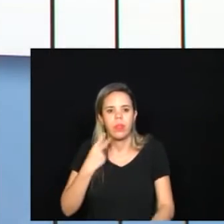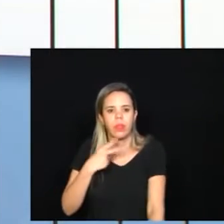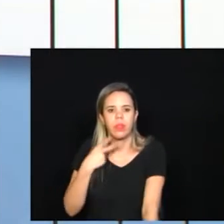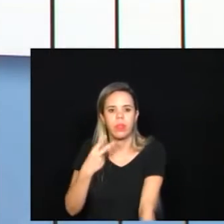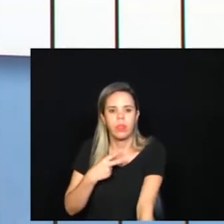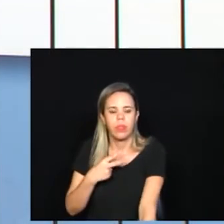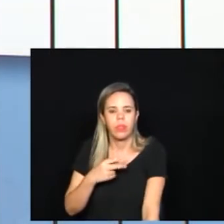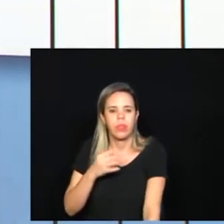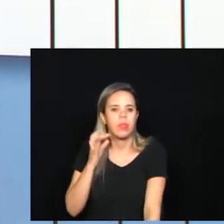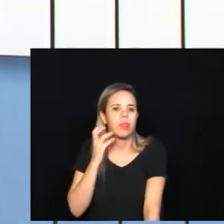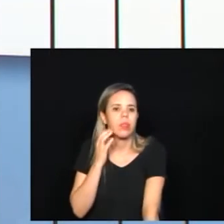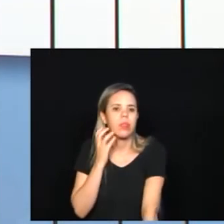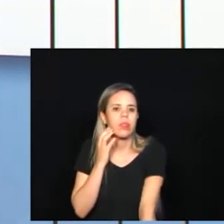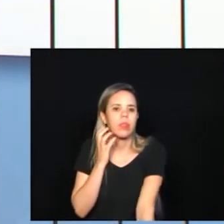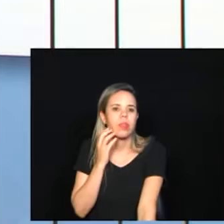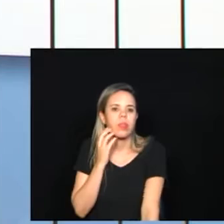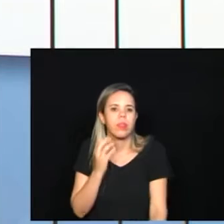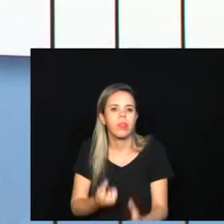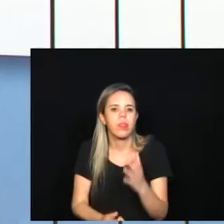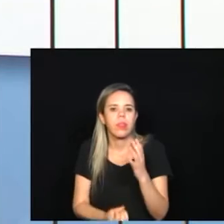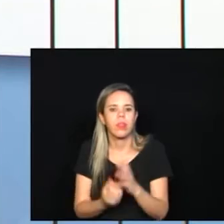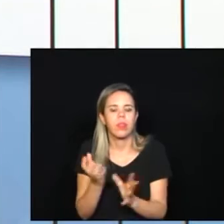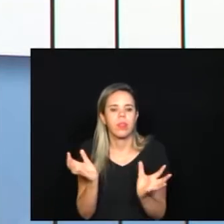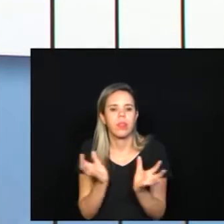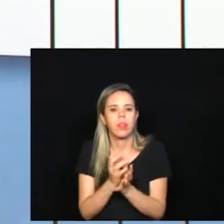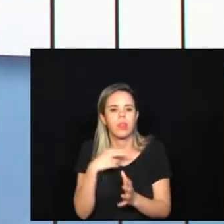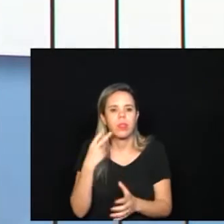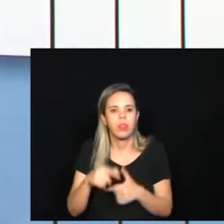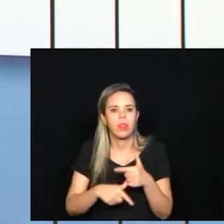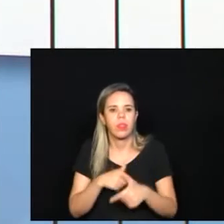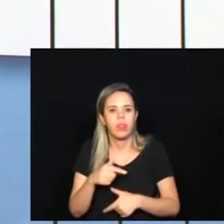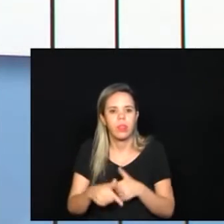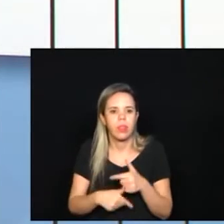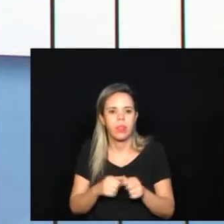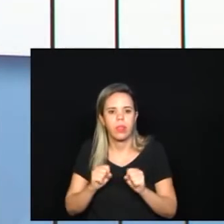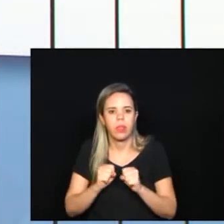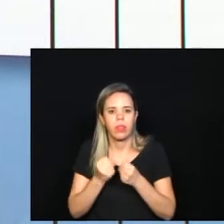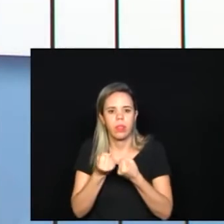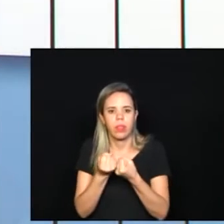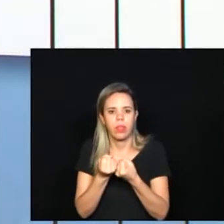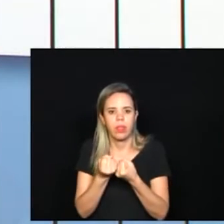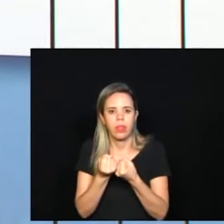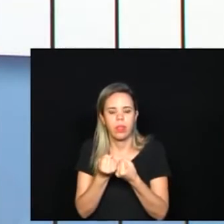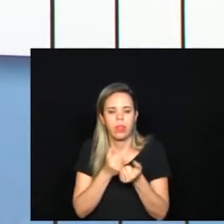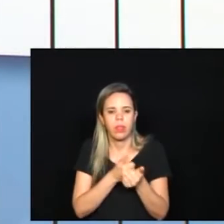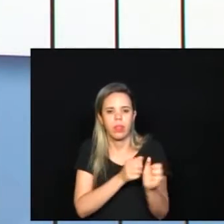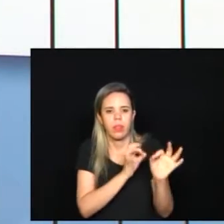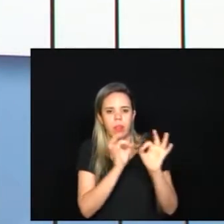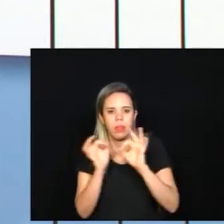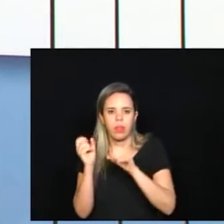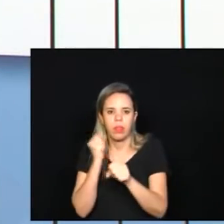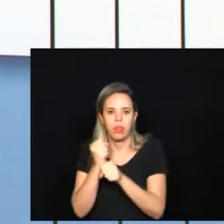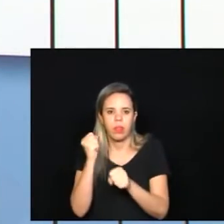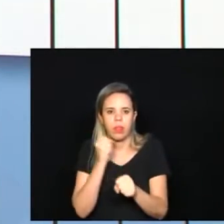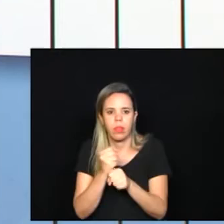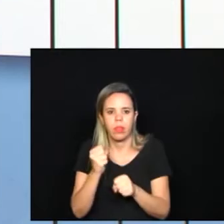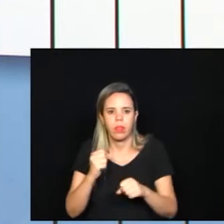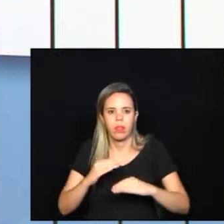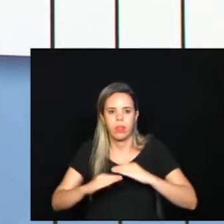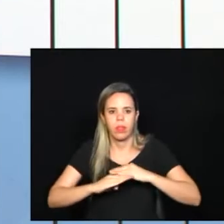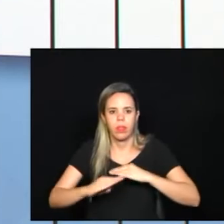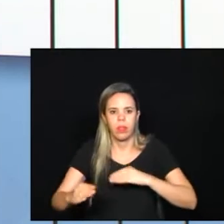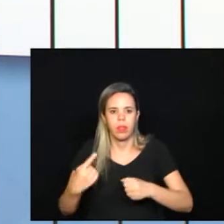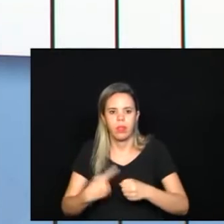vereador Igor Diego, que cria a Frente Parlamentar em defesa e acompanhamento das obras de pavimentação